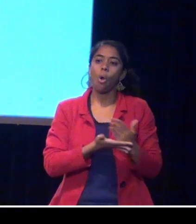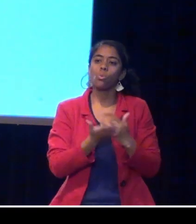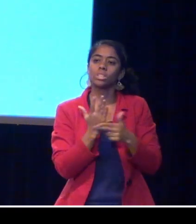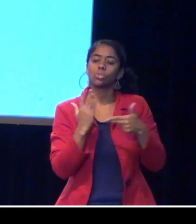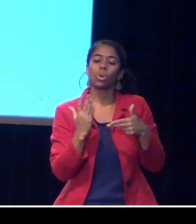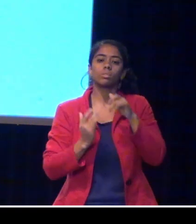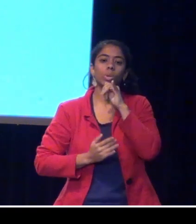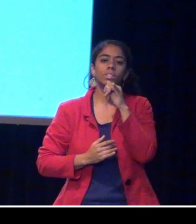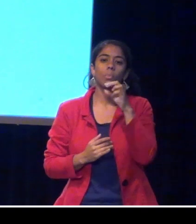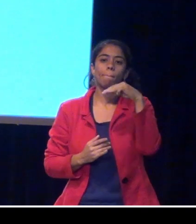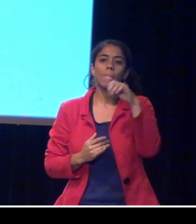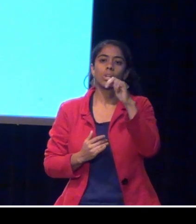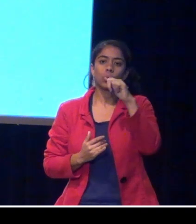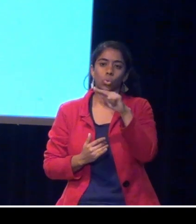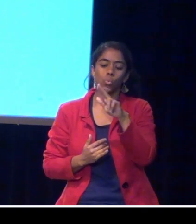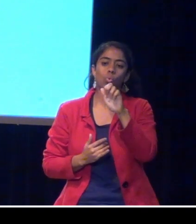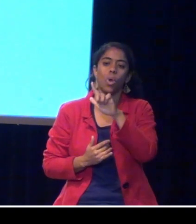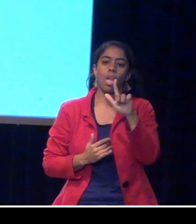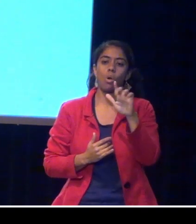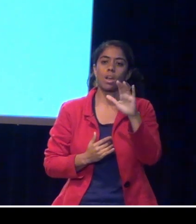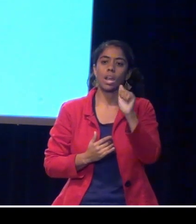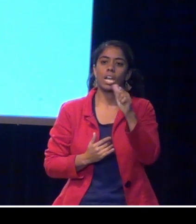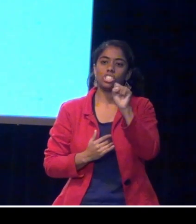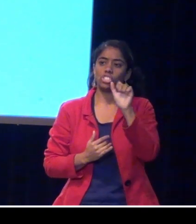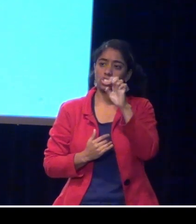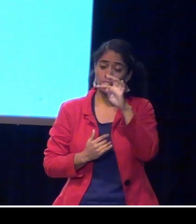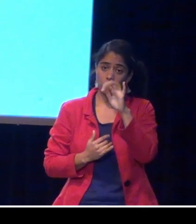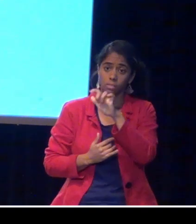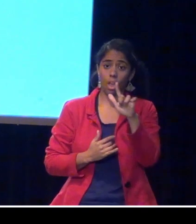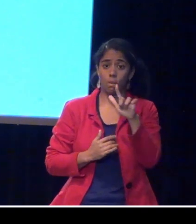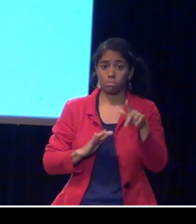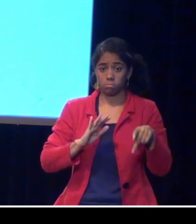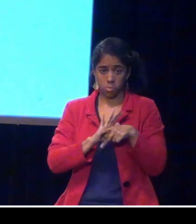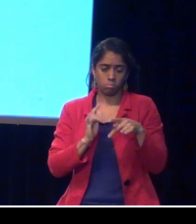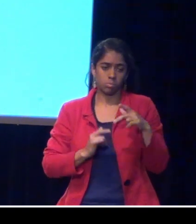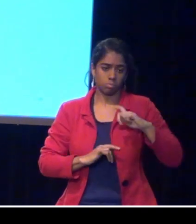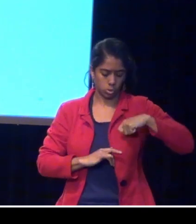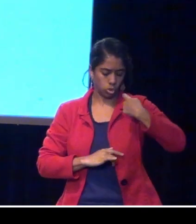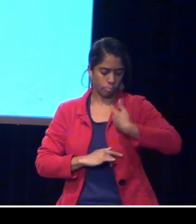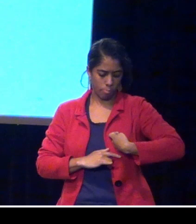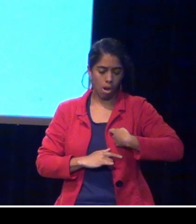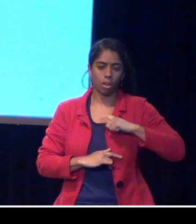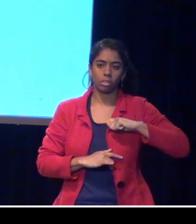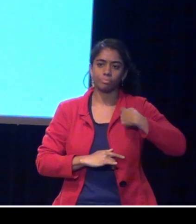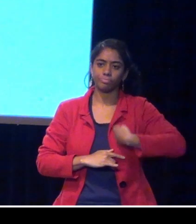Manuel Castells, que é um sociólogo espanhol, ele fala que essa transformação